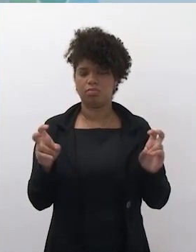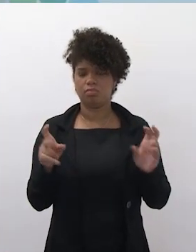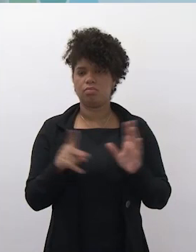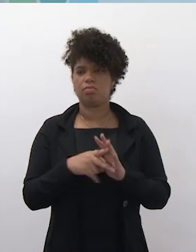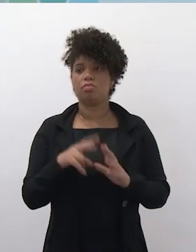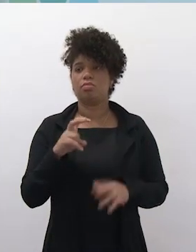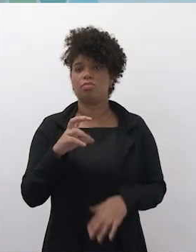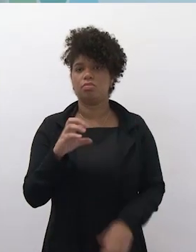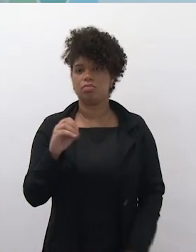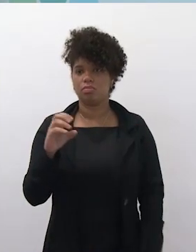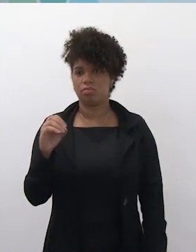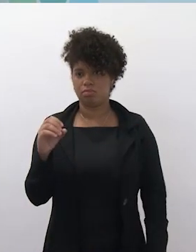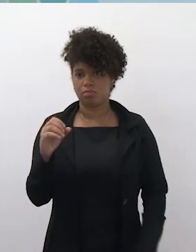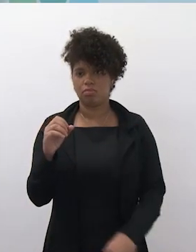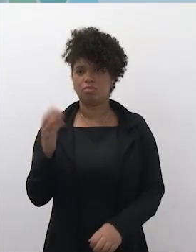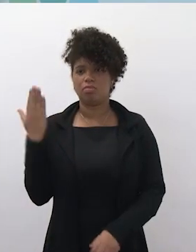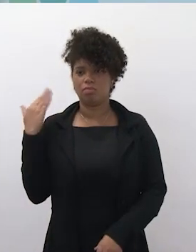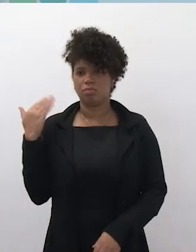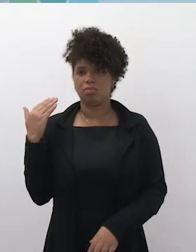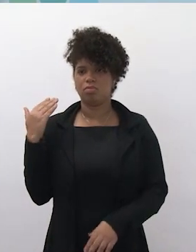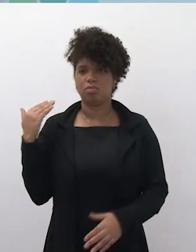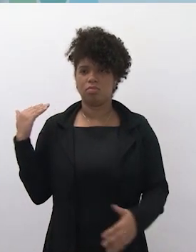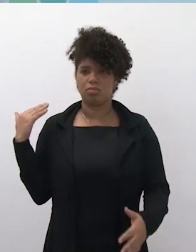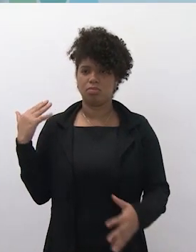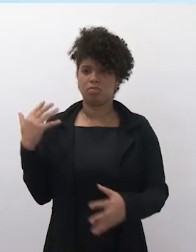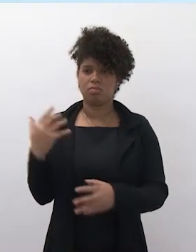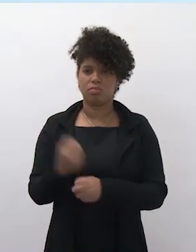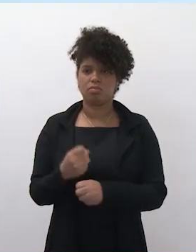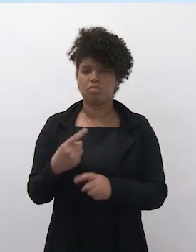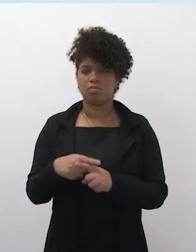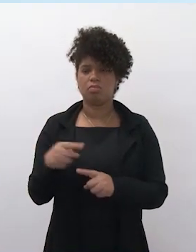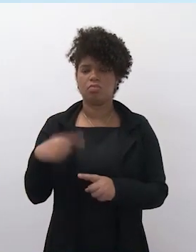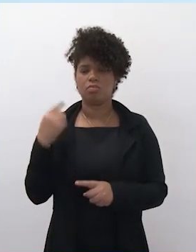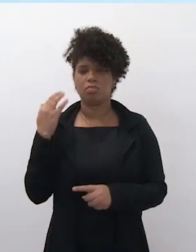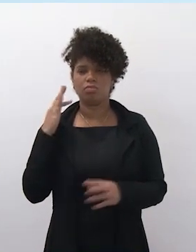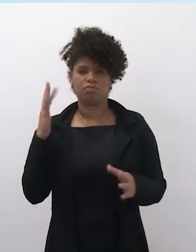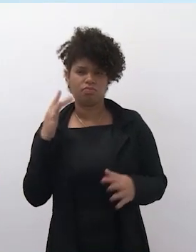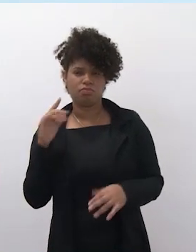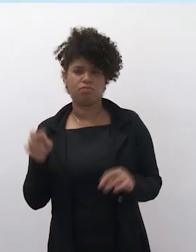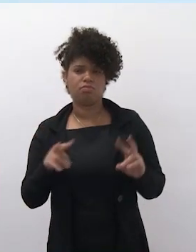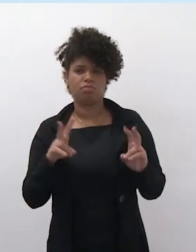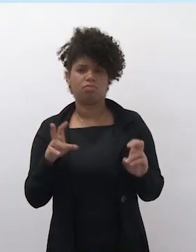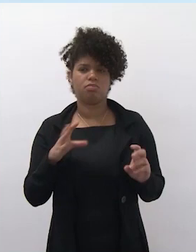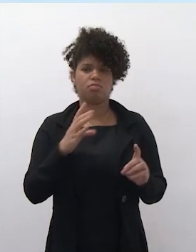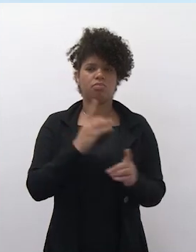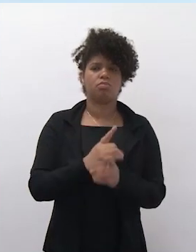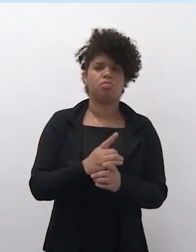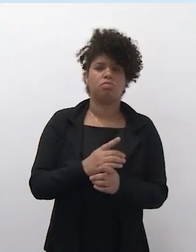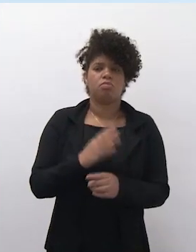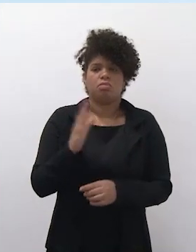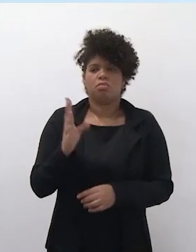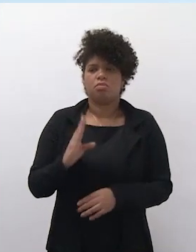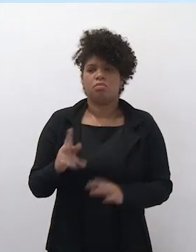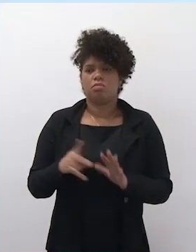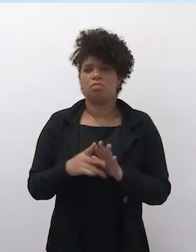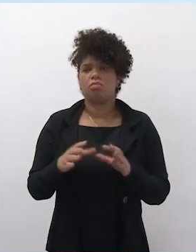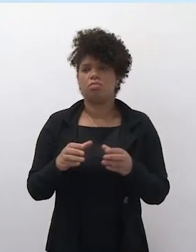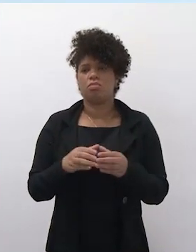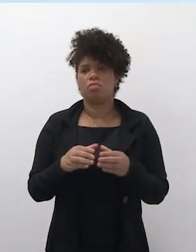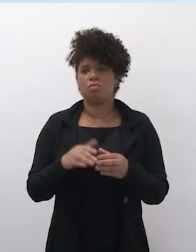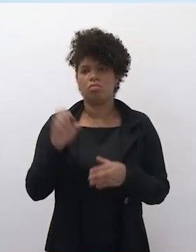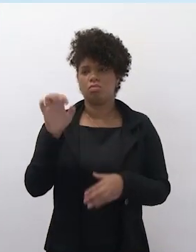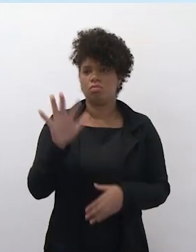anos, né, porque por mais que a gente problematize essa questão da descoberta do Brasil, né, pelos europeus, sendo que isso